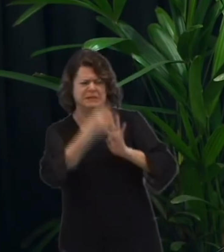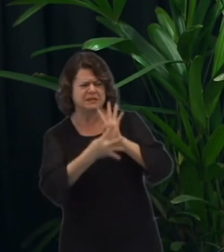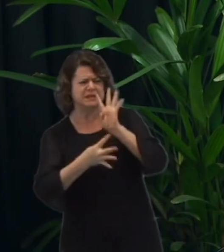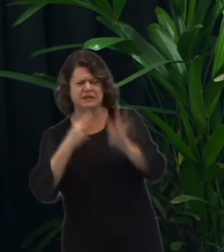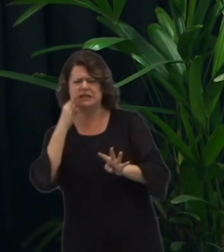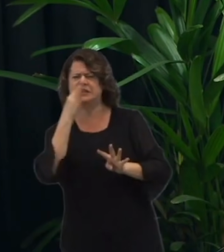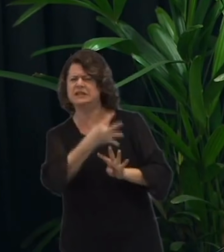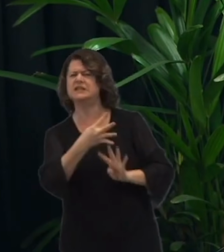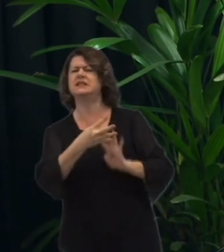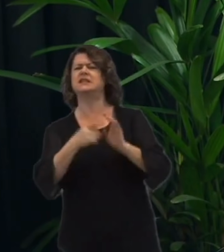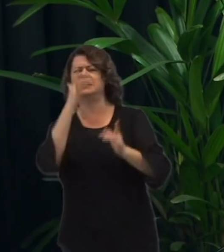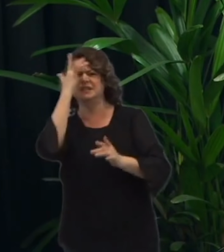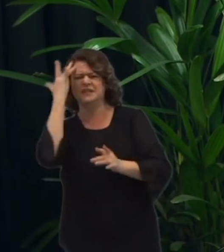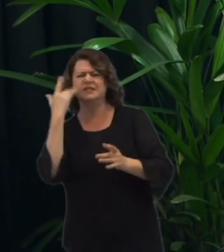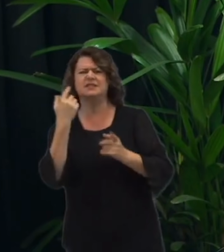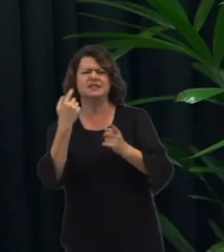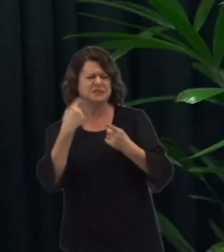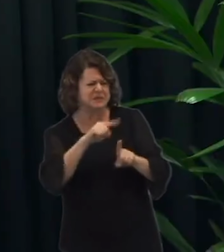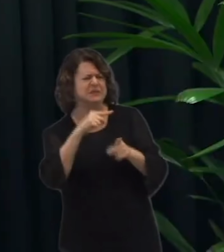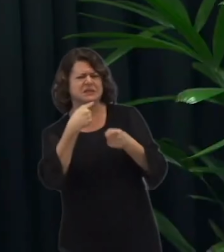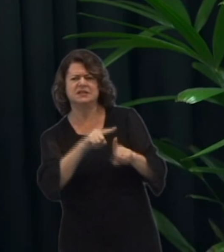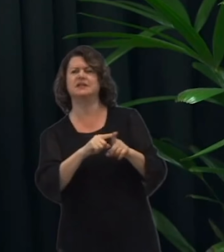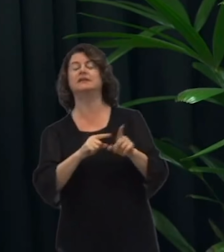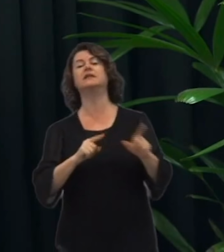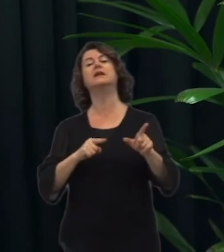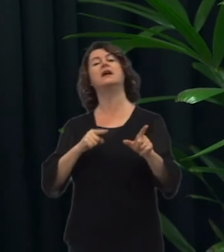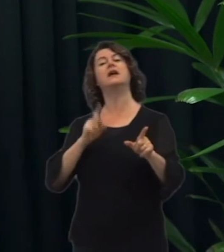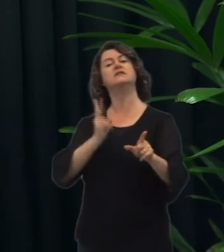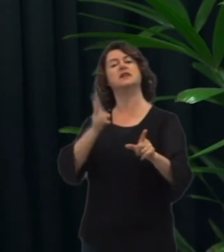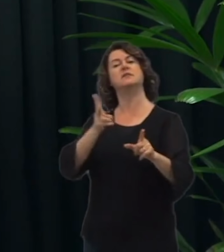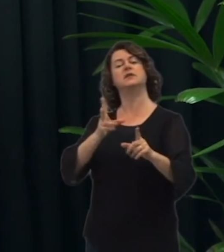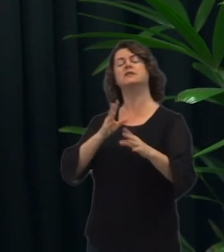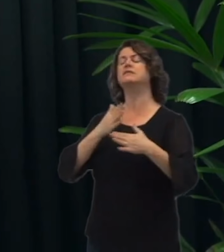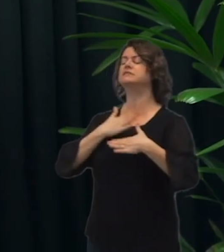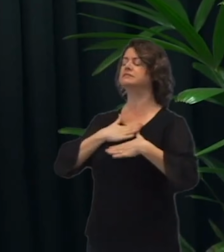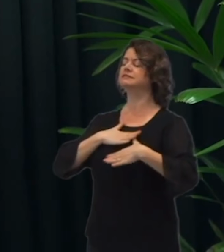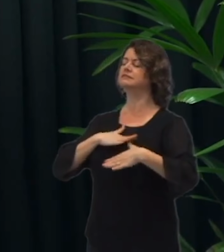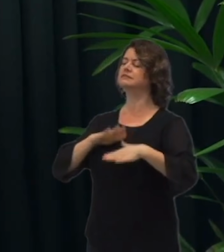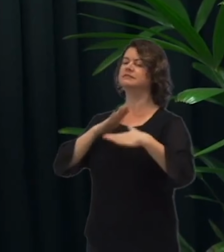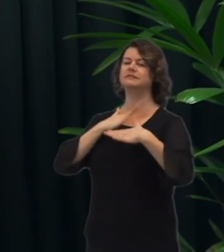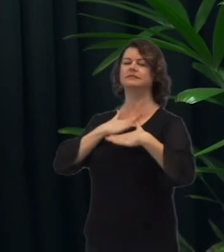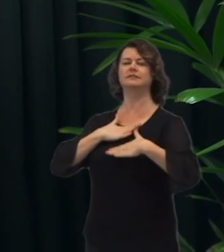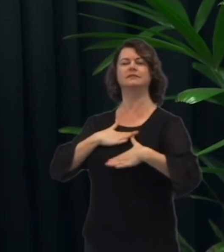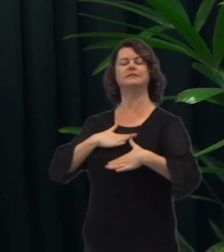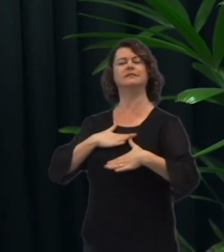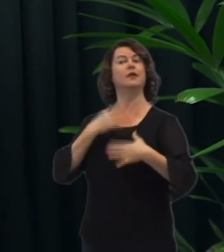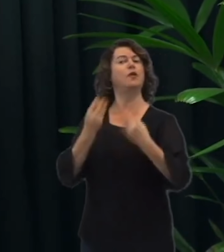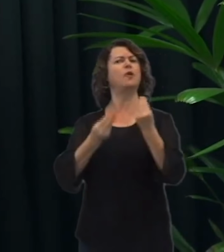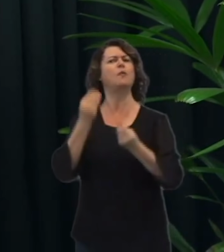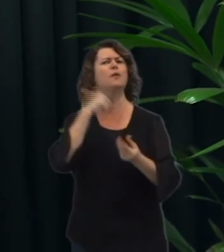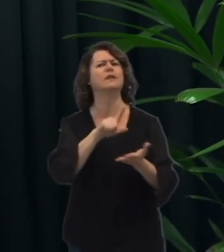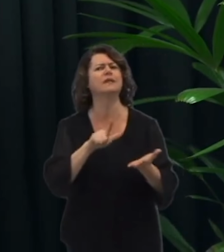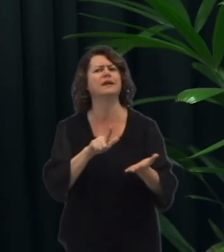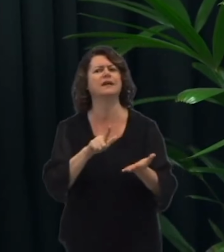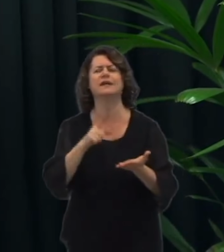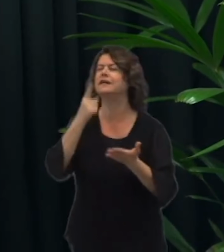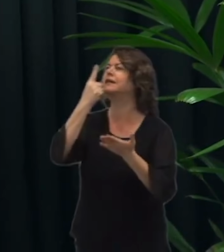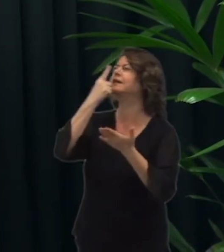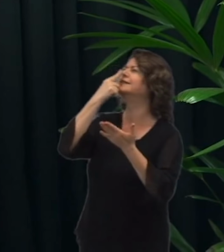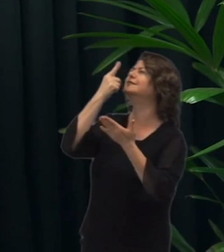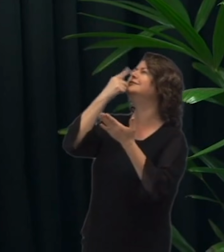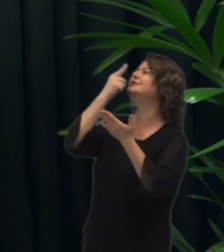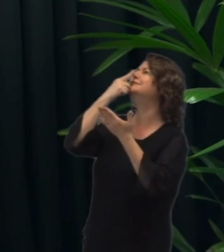espírito de mansidão. Como você obtém isso? Através da intimidade com